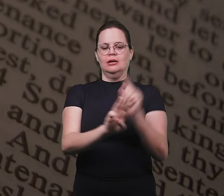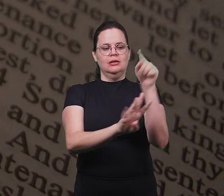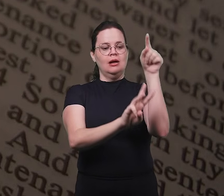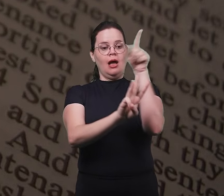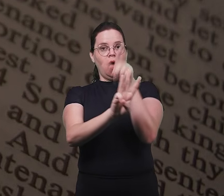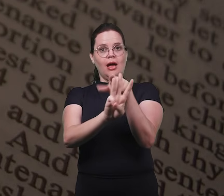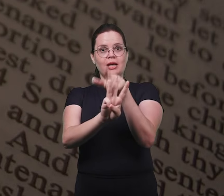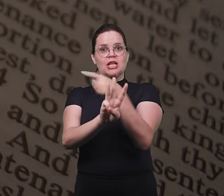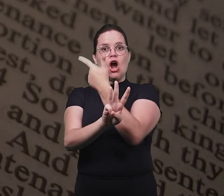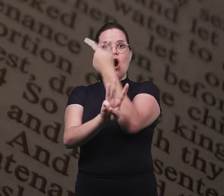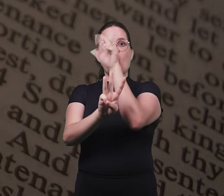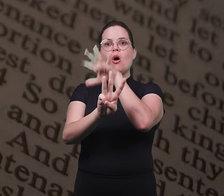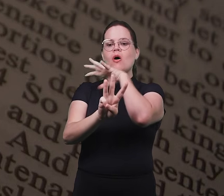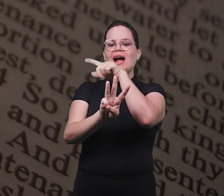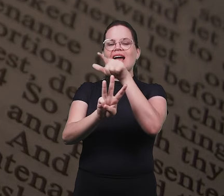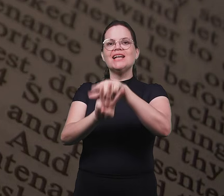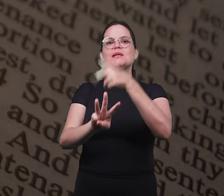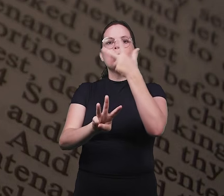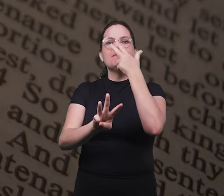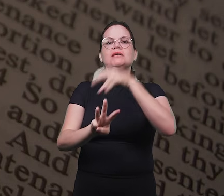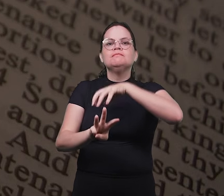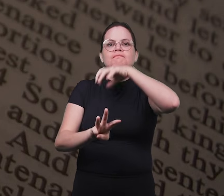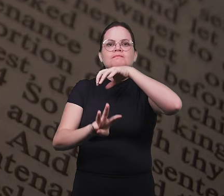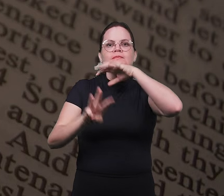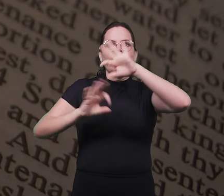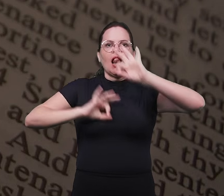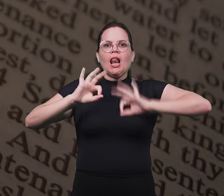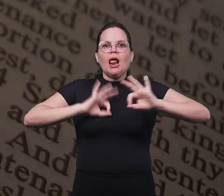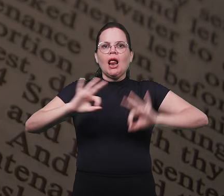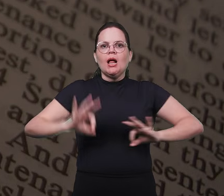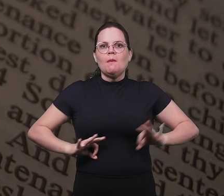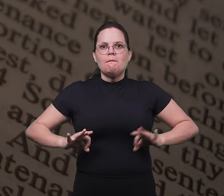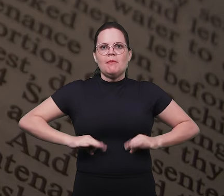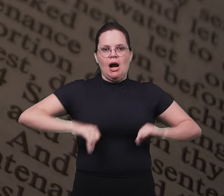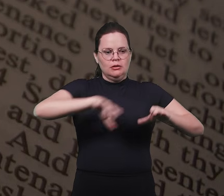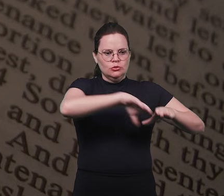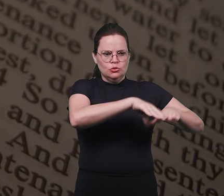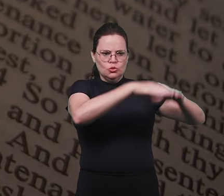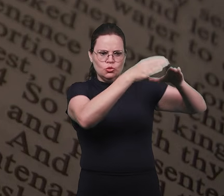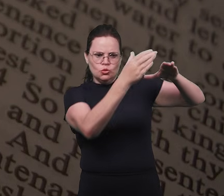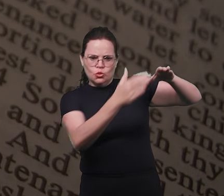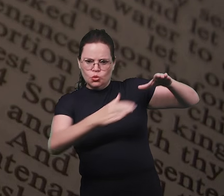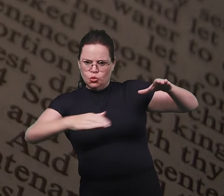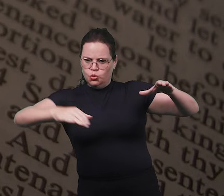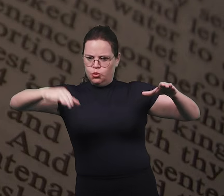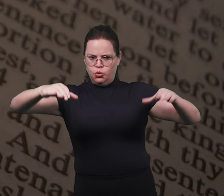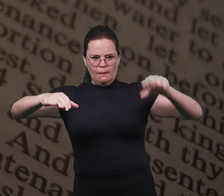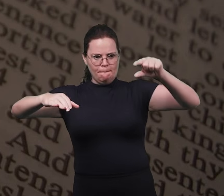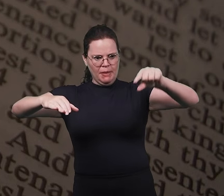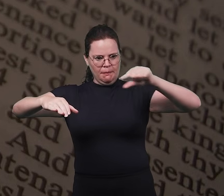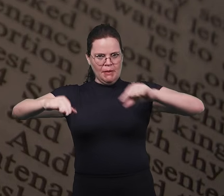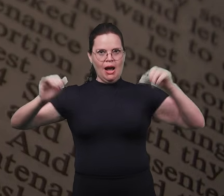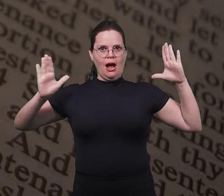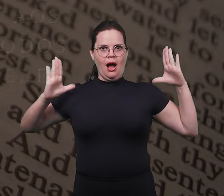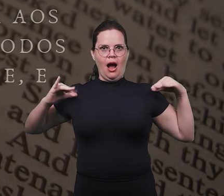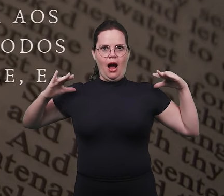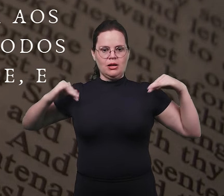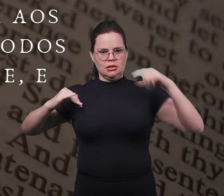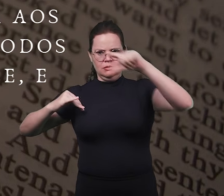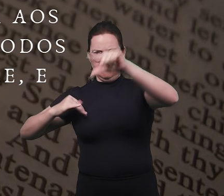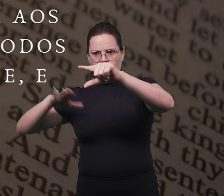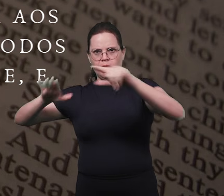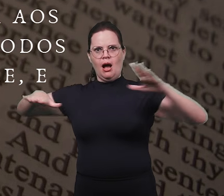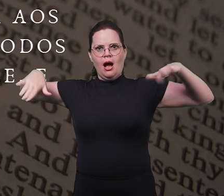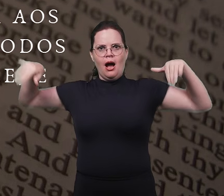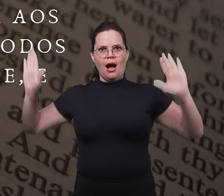aqui outro, semelhante a um leopardo, e tinha 4 asas de ave nas suas costas.